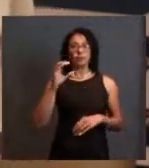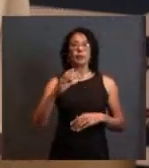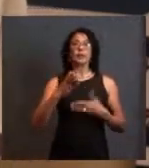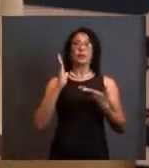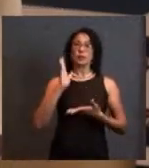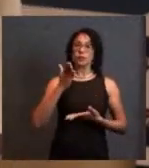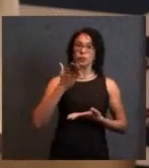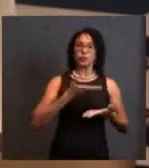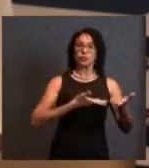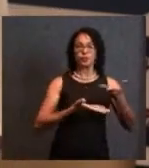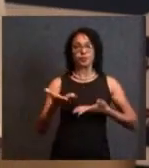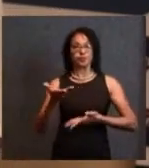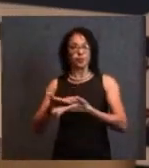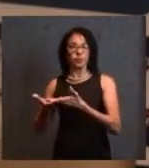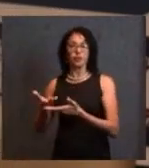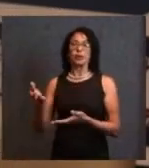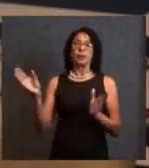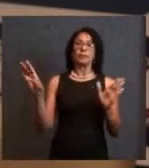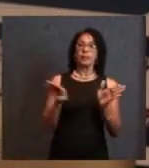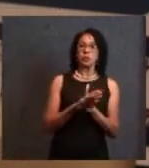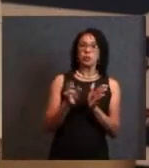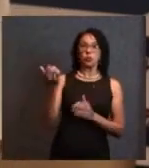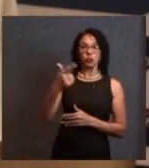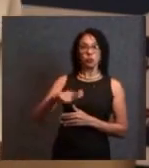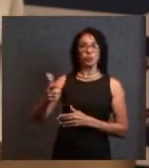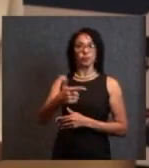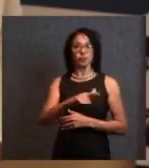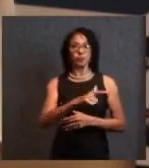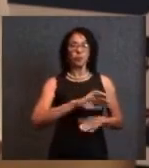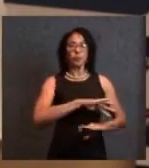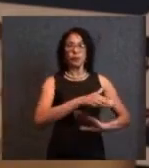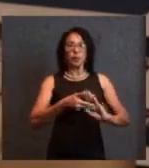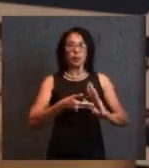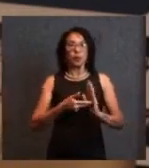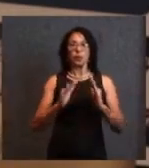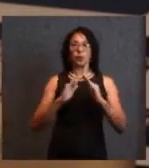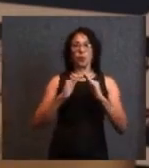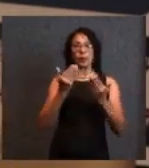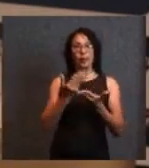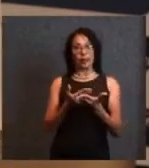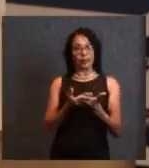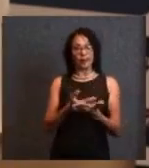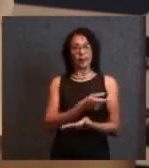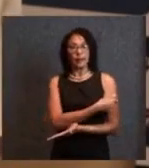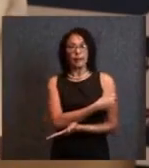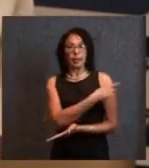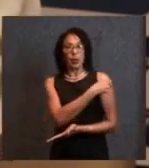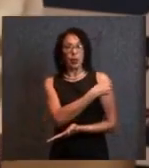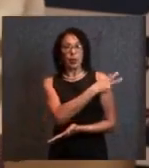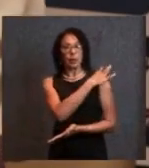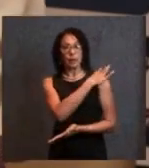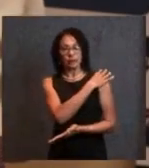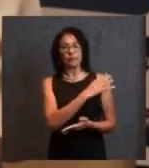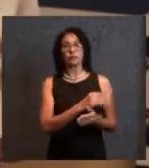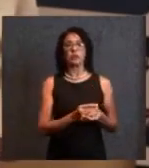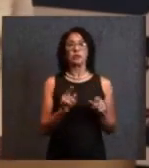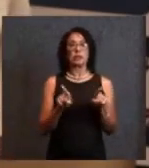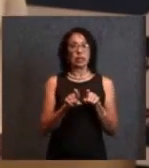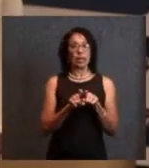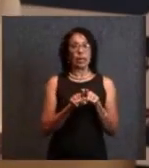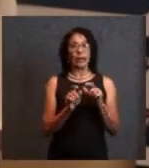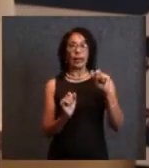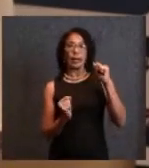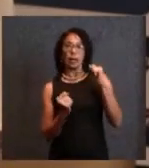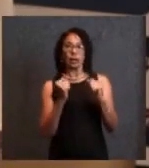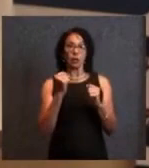outros para todas as escolas de ensino fundamental, anos iniciais e anos finais. O de robótica já em fase final